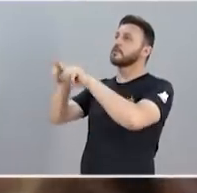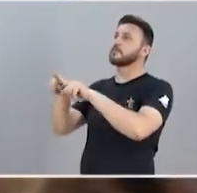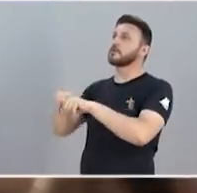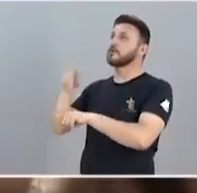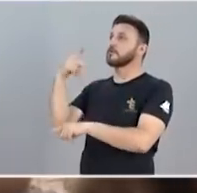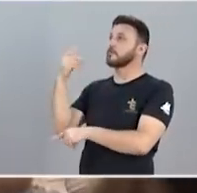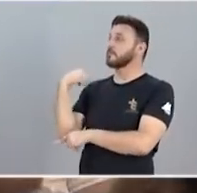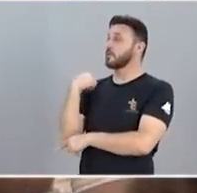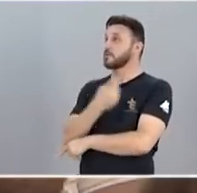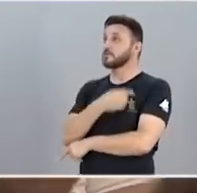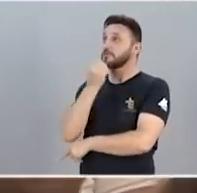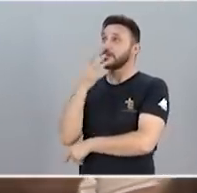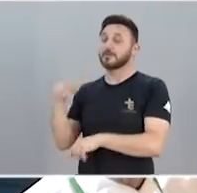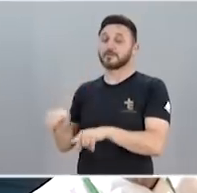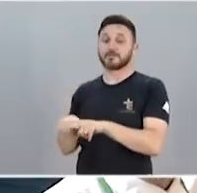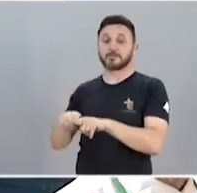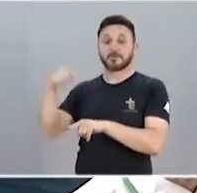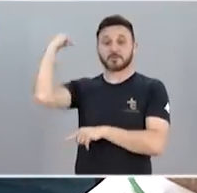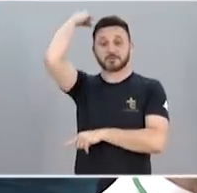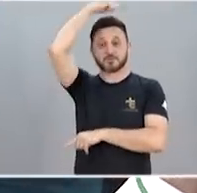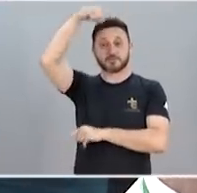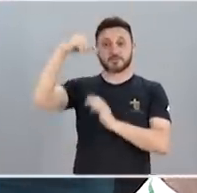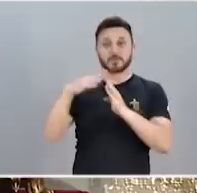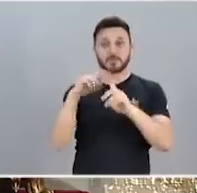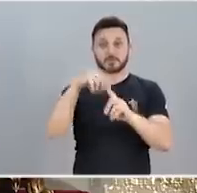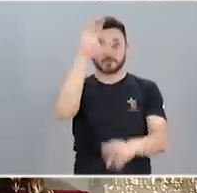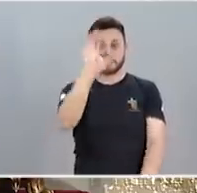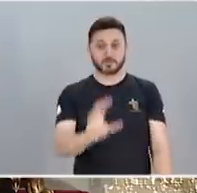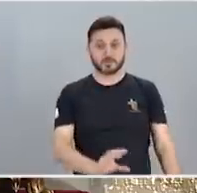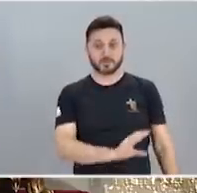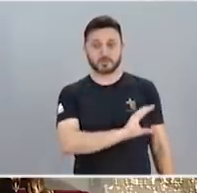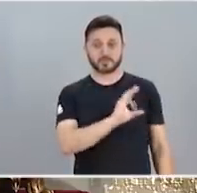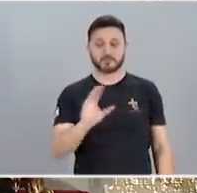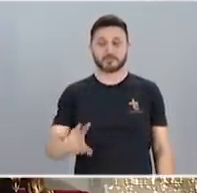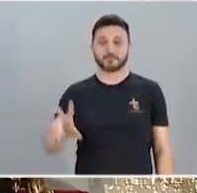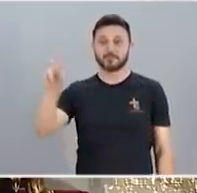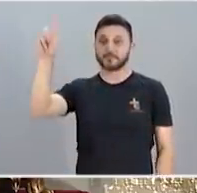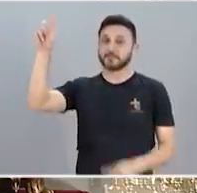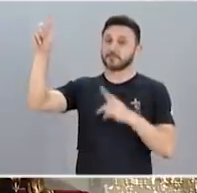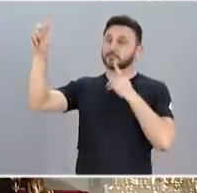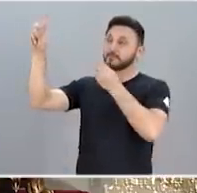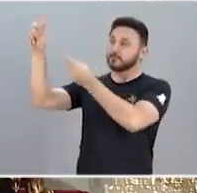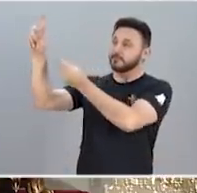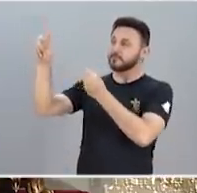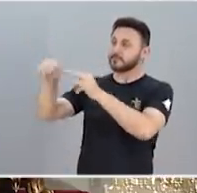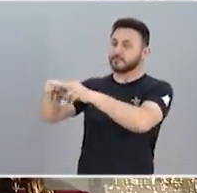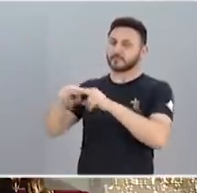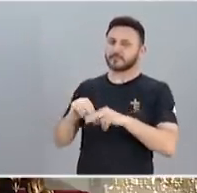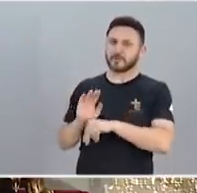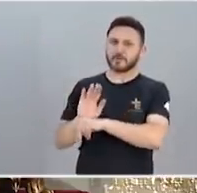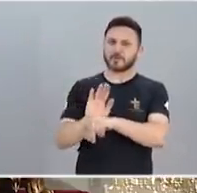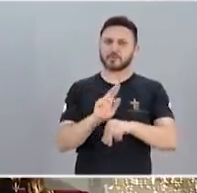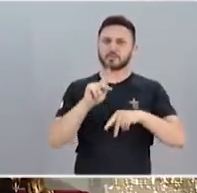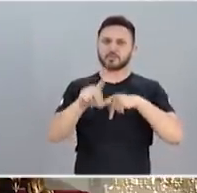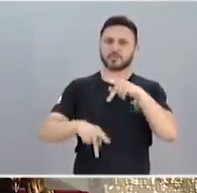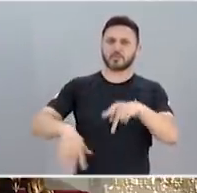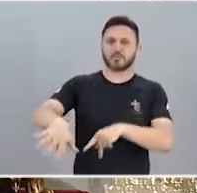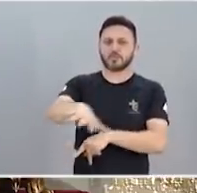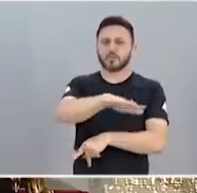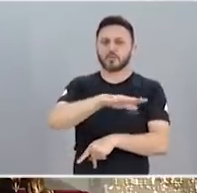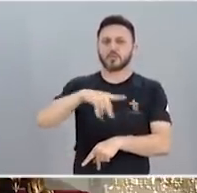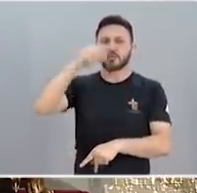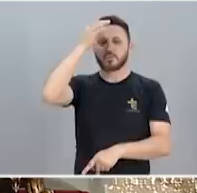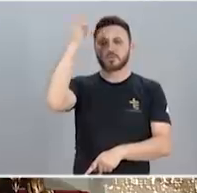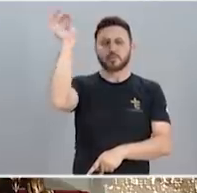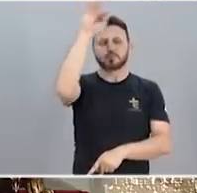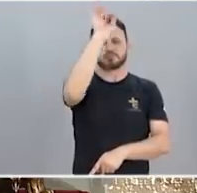nome, para nosso bem e de toda a Santa Igreja. Senhor nosso Deus, pela invocação do vosso nome, santificai